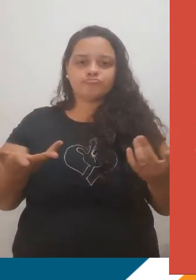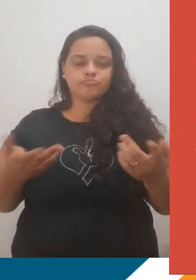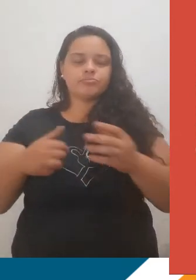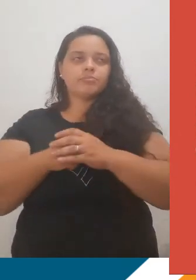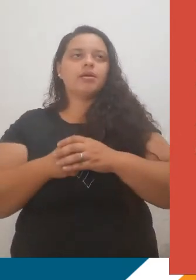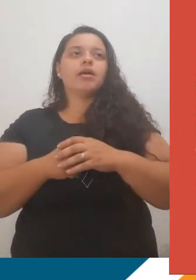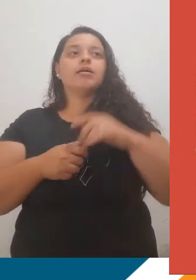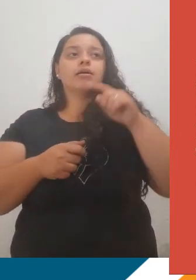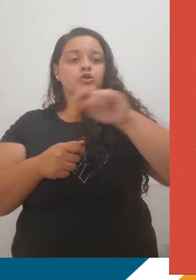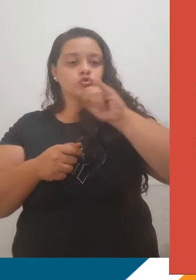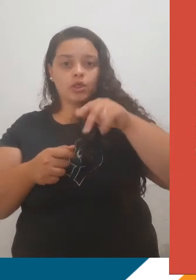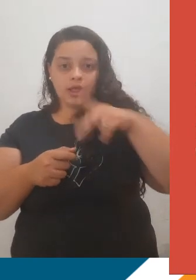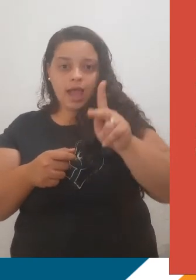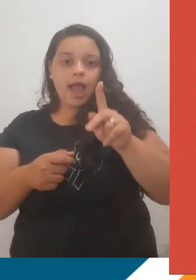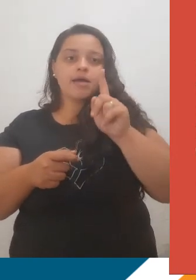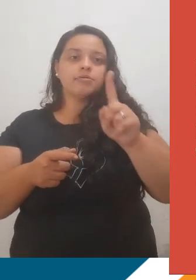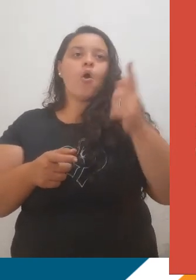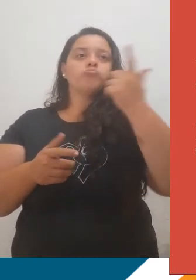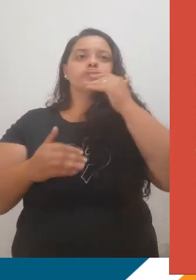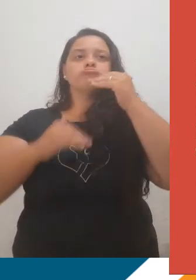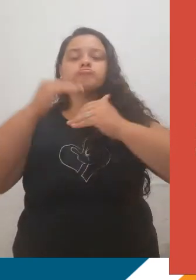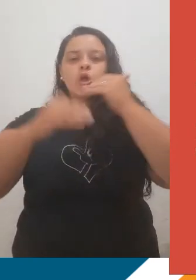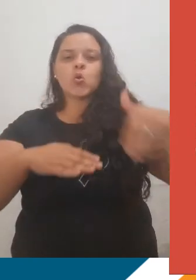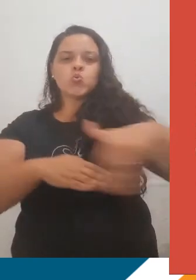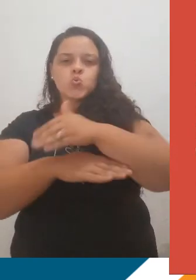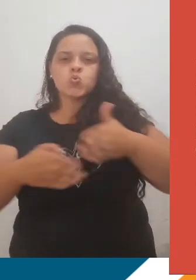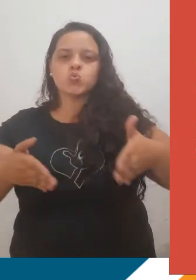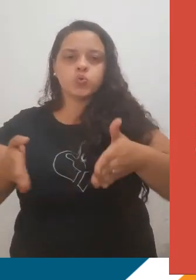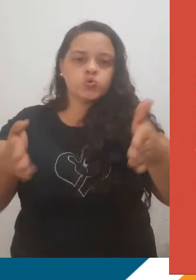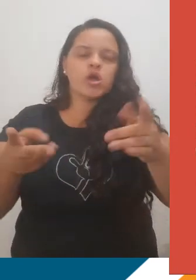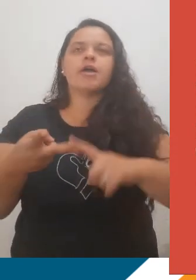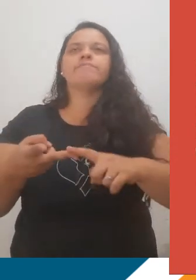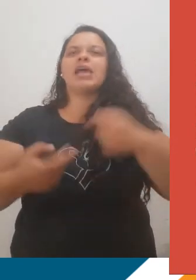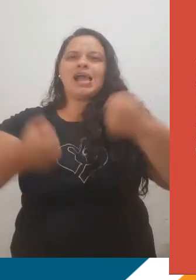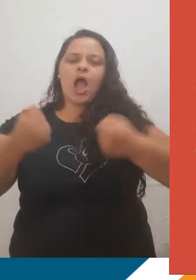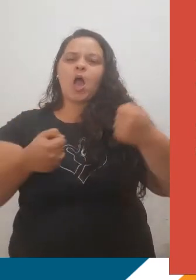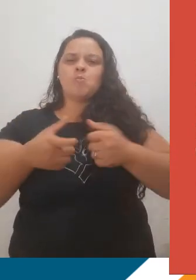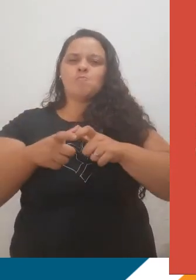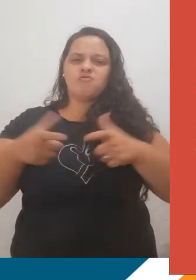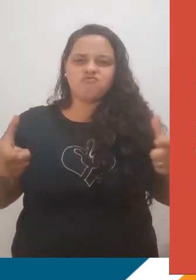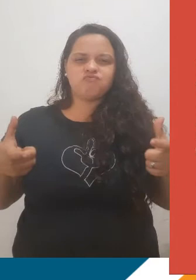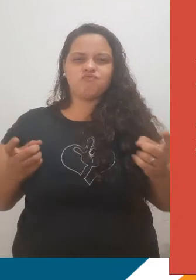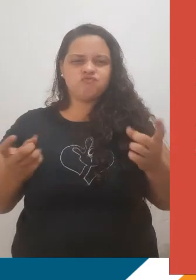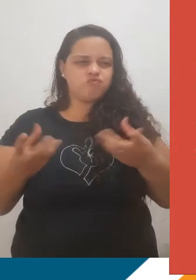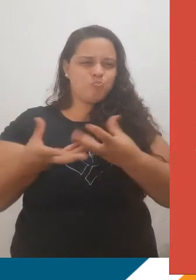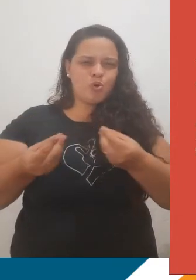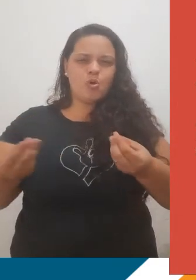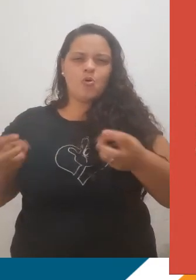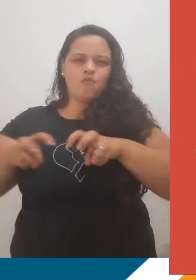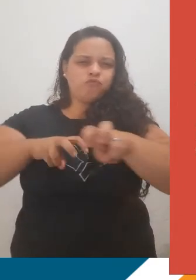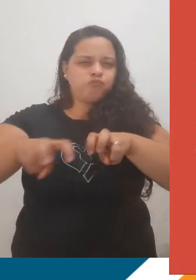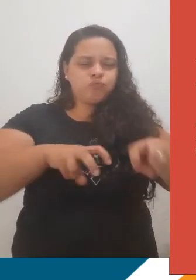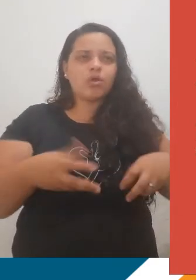JK é marcado por esse crescimento do rodoviarismo, dos automóveis. Então, esses são os grandes marcos,